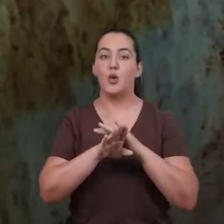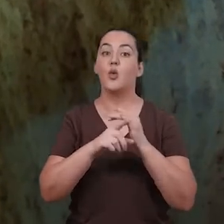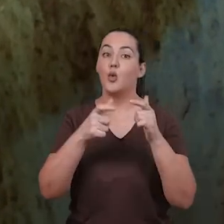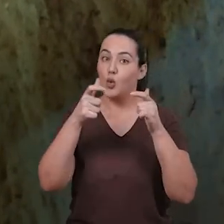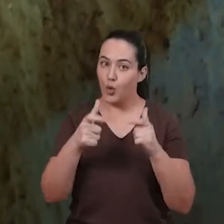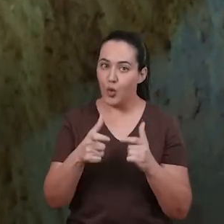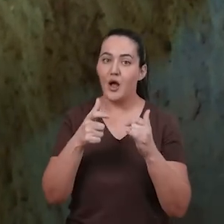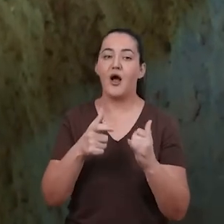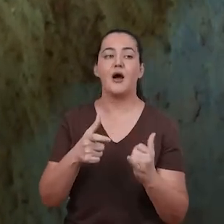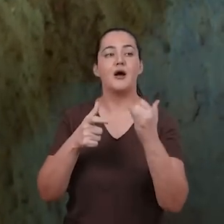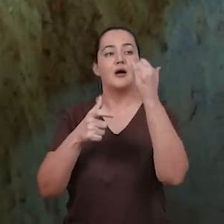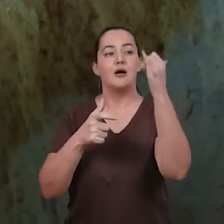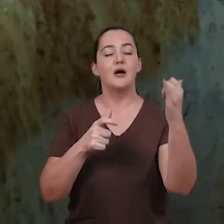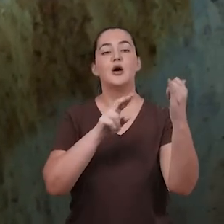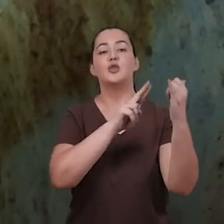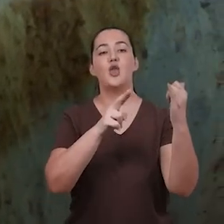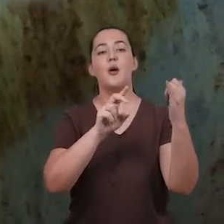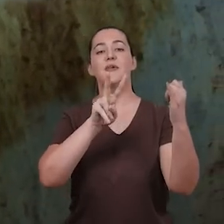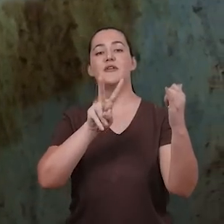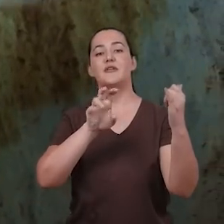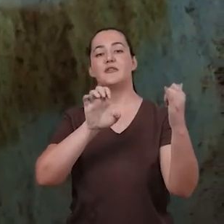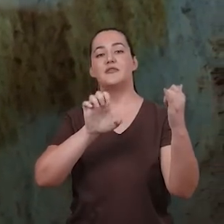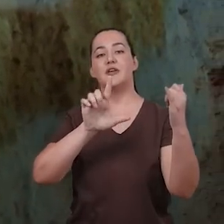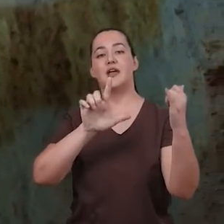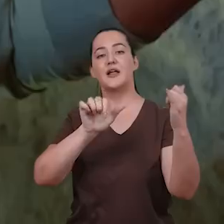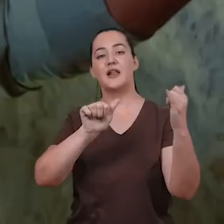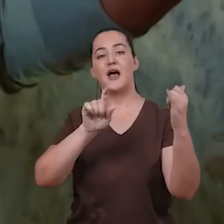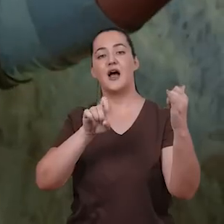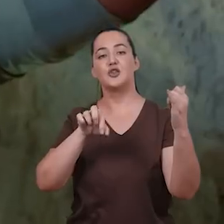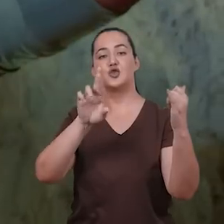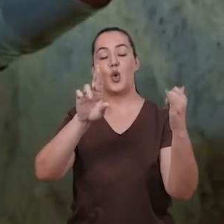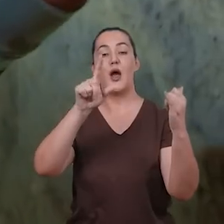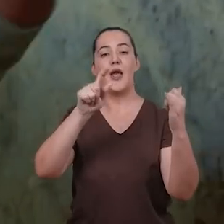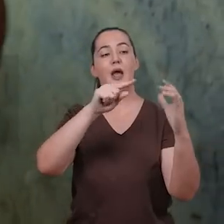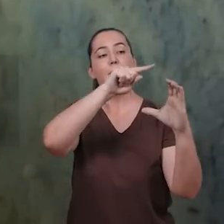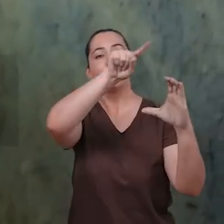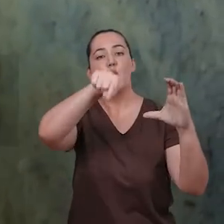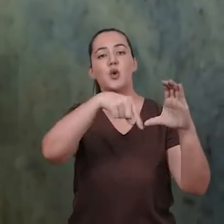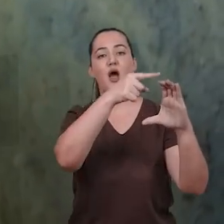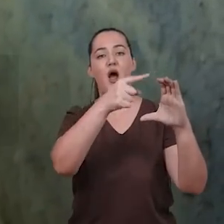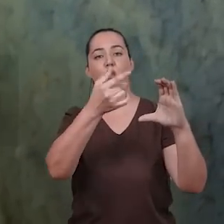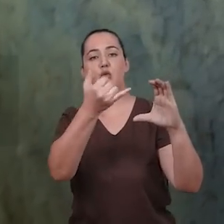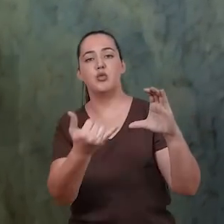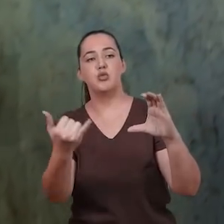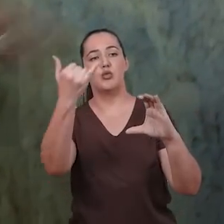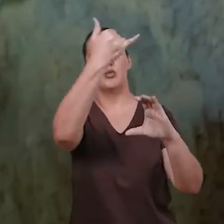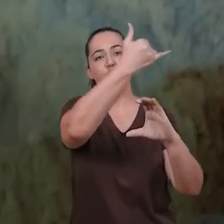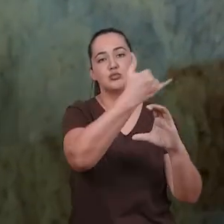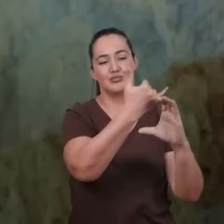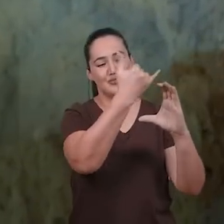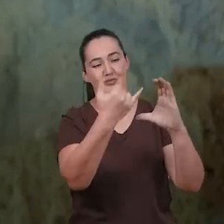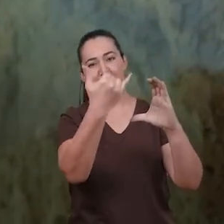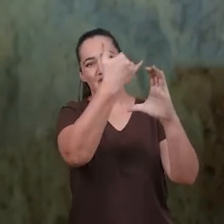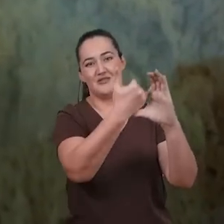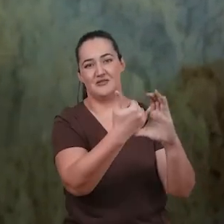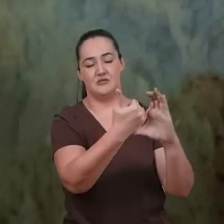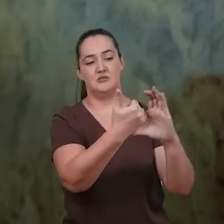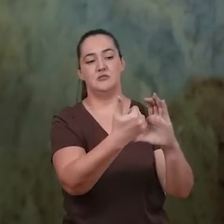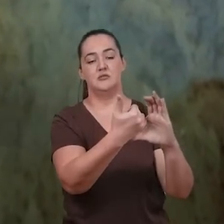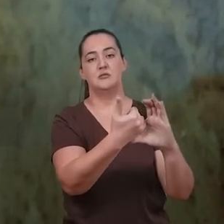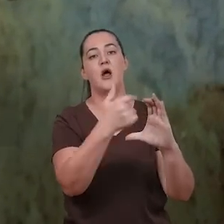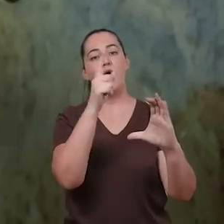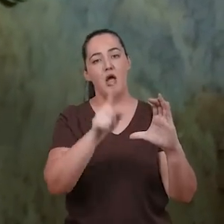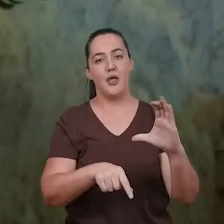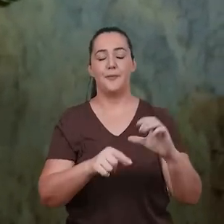velador, onde ela ilumina a todos os que estão na casa. Então aquela ilustração do que Jesus falou, você pode ver